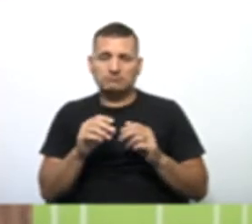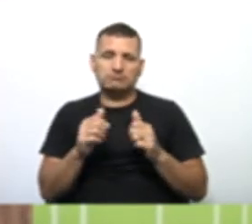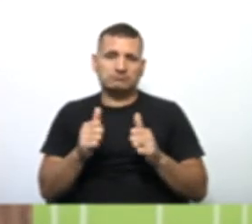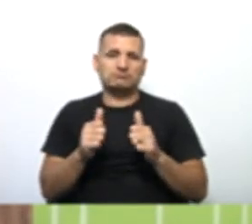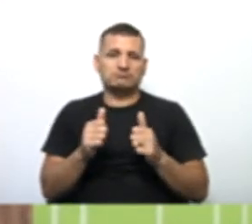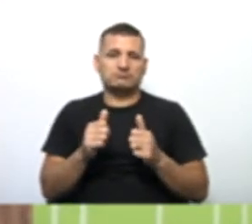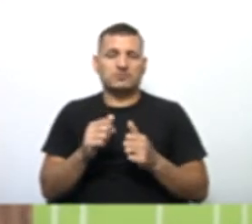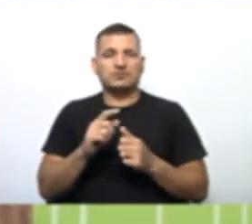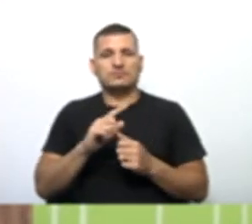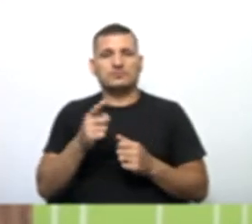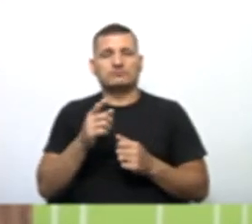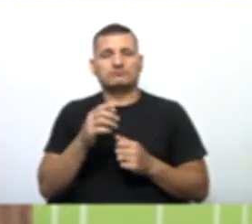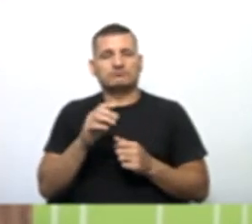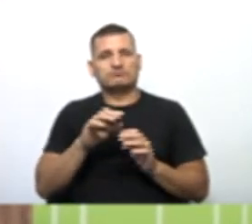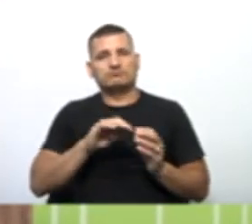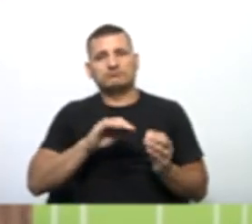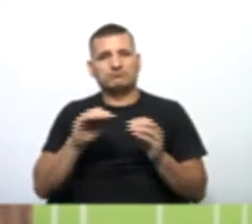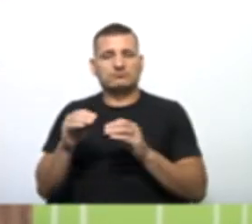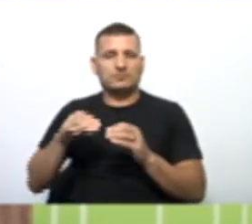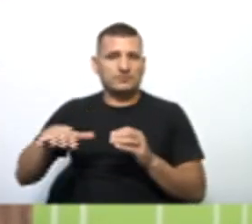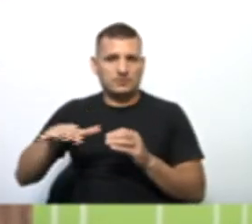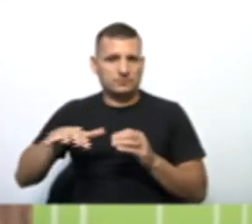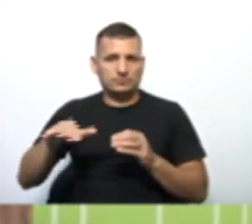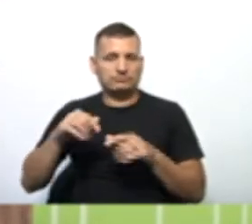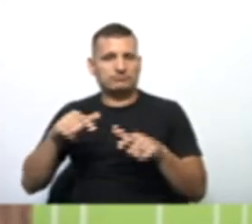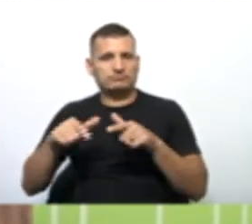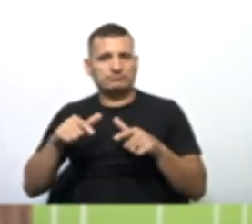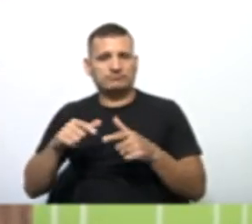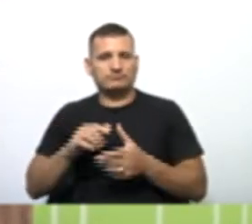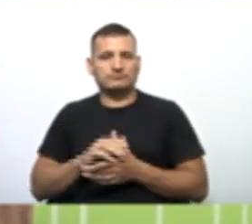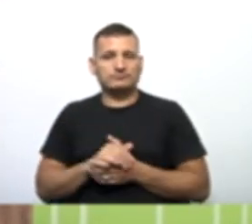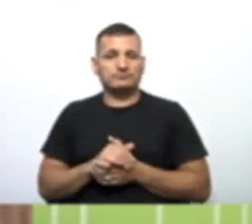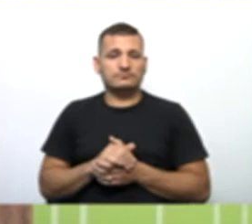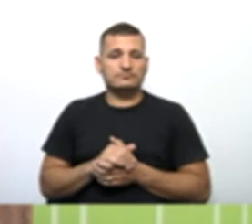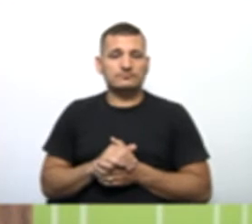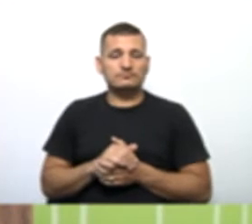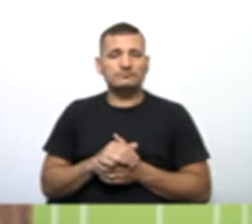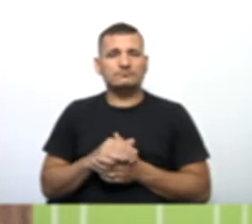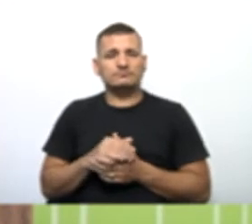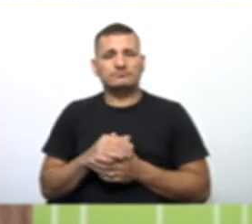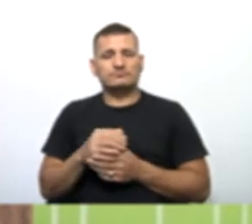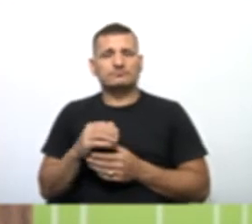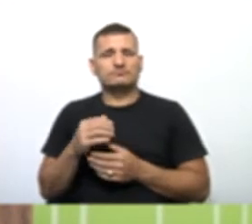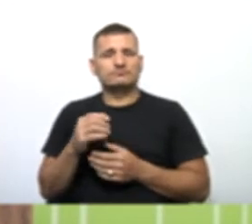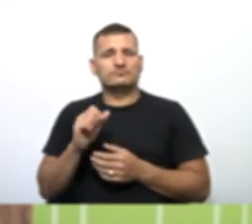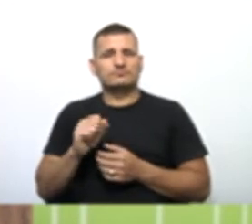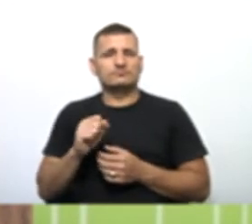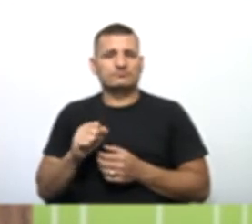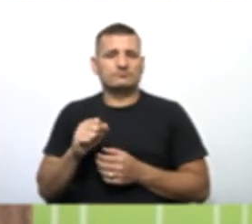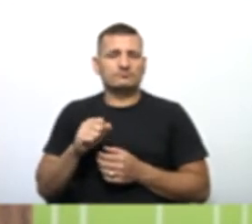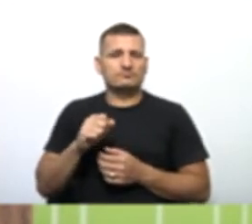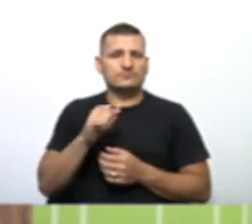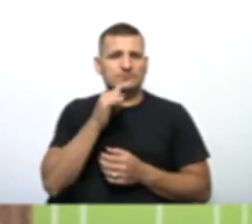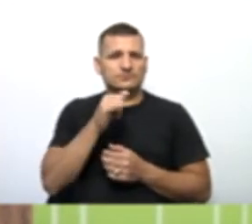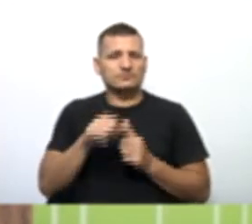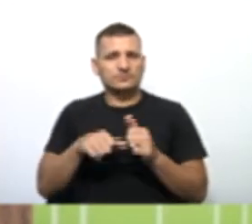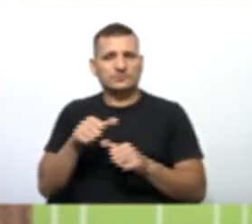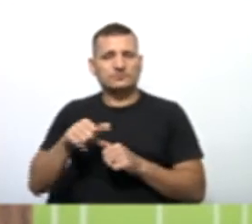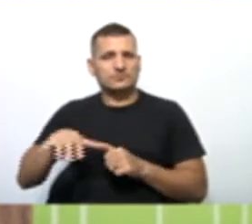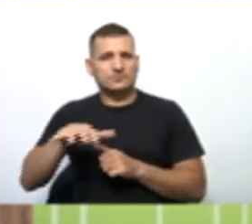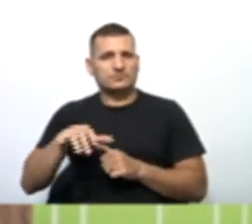muda para o ambiente de produção. Em alguns cenários, esse mudar ambiente pode ser equipamento diferente,